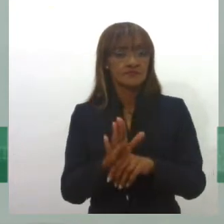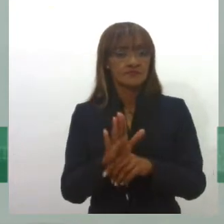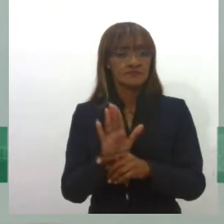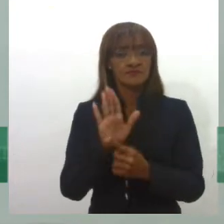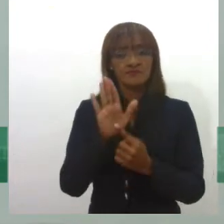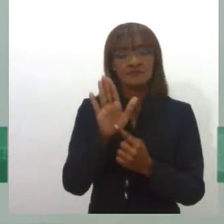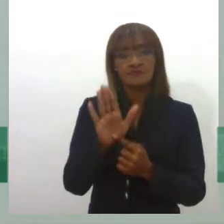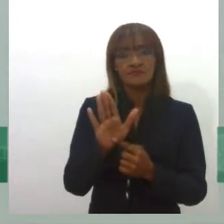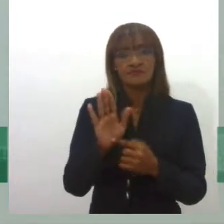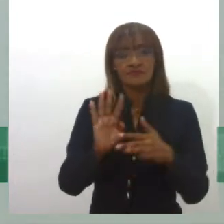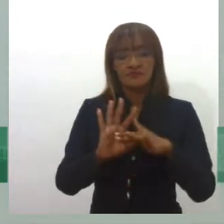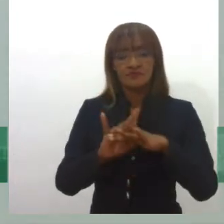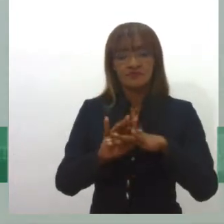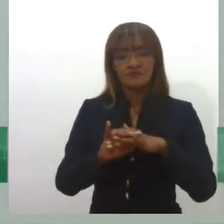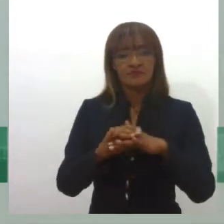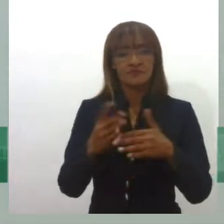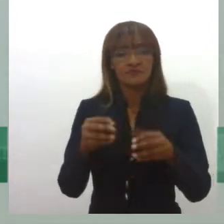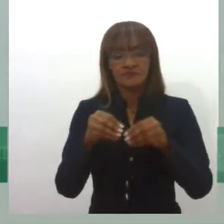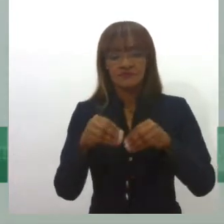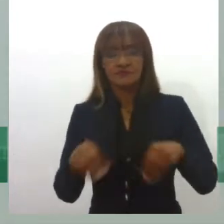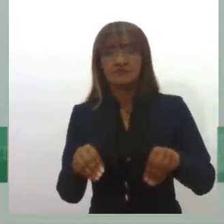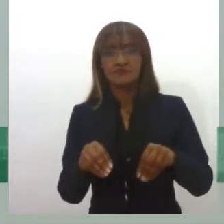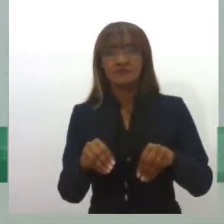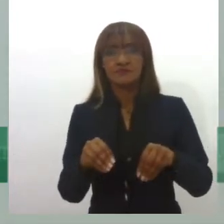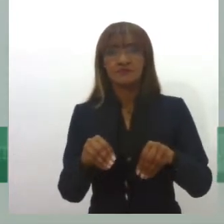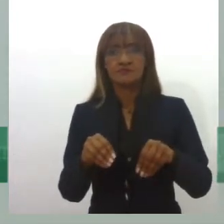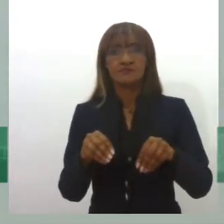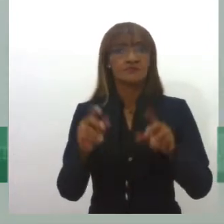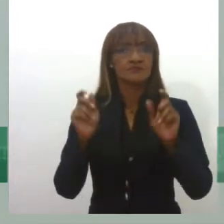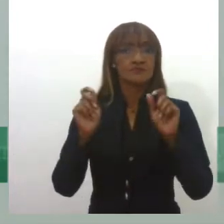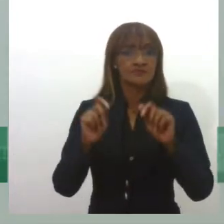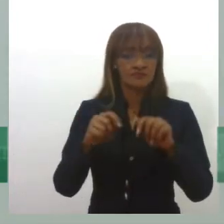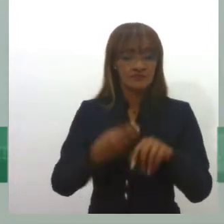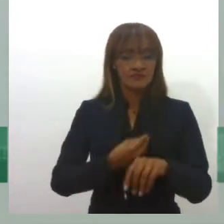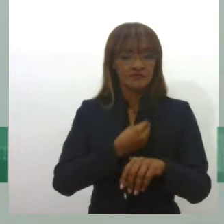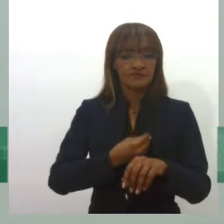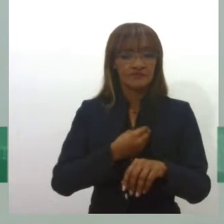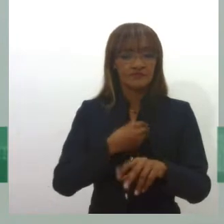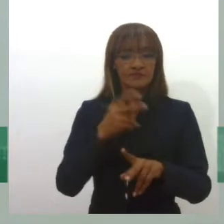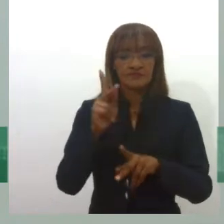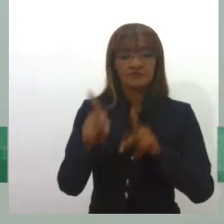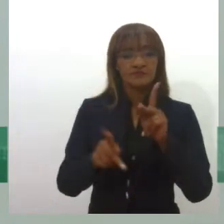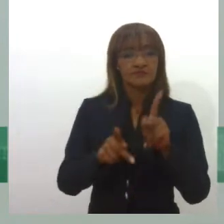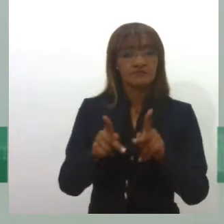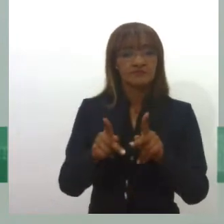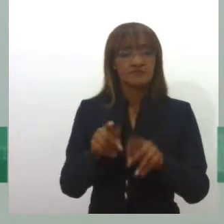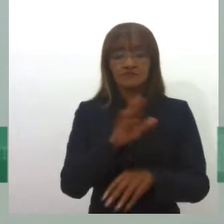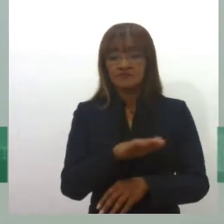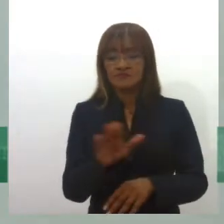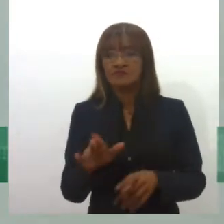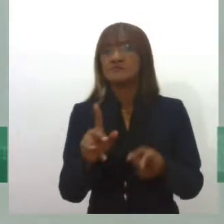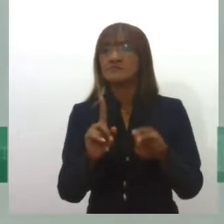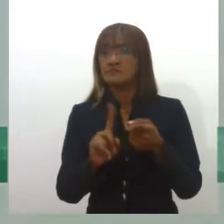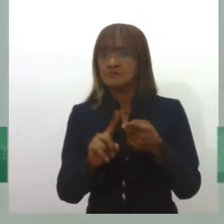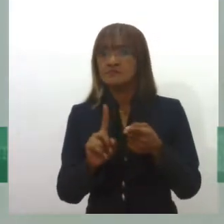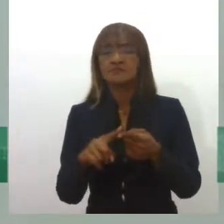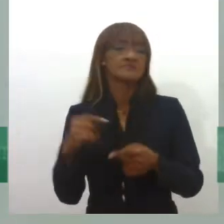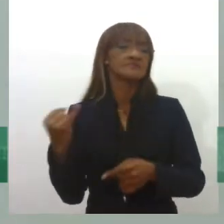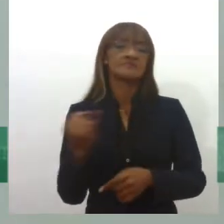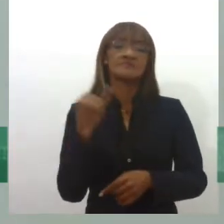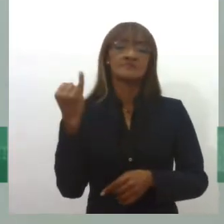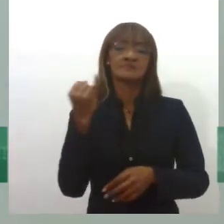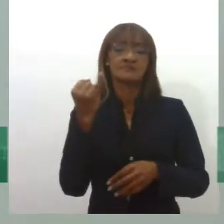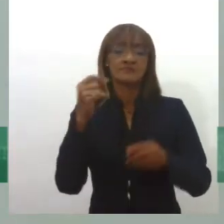isso pode causar para a saúde das pessoas, as crianças tiveram um papel muito importante ao chegar em